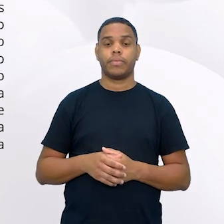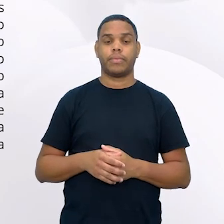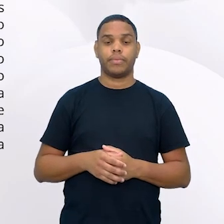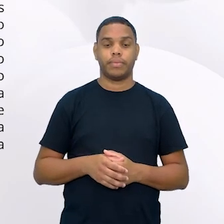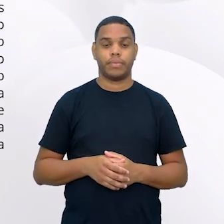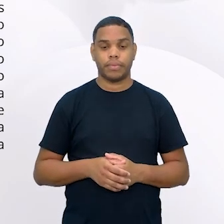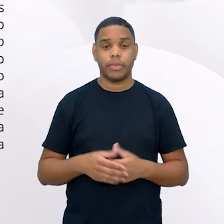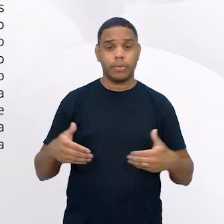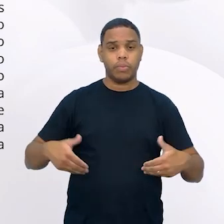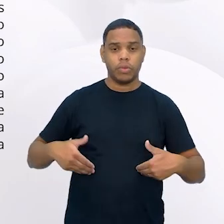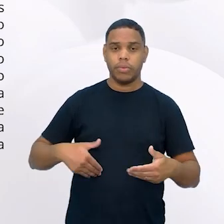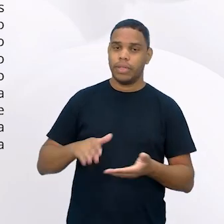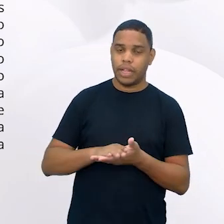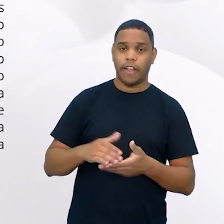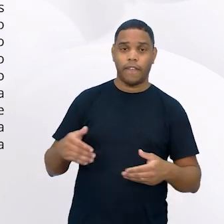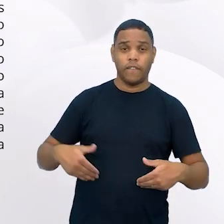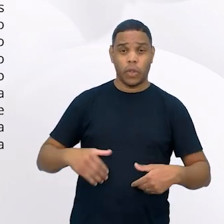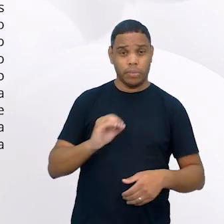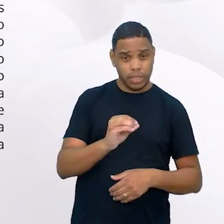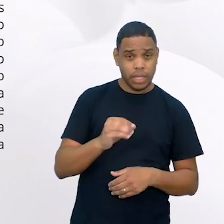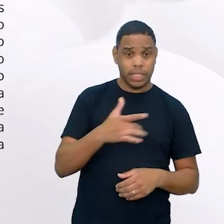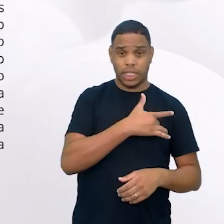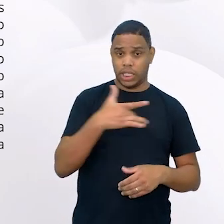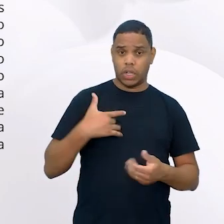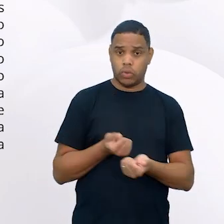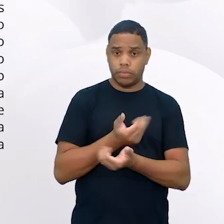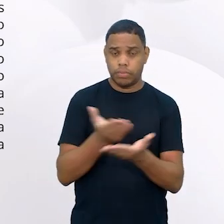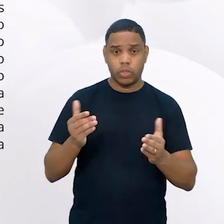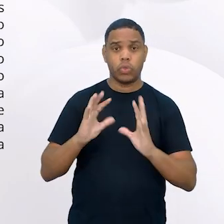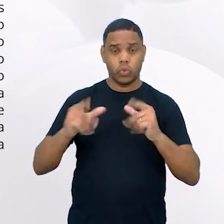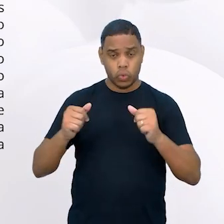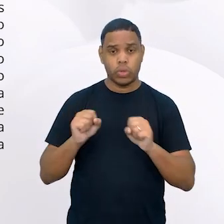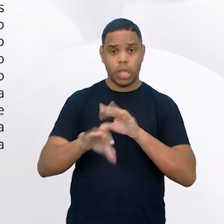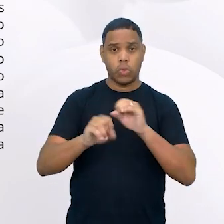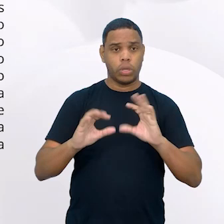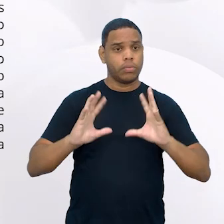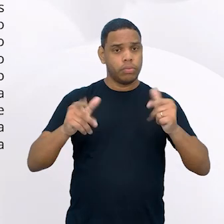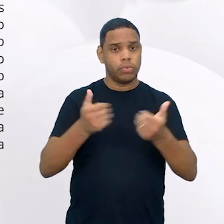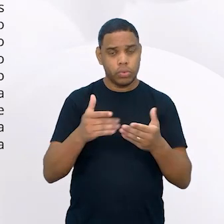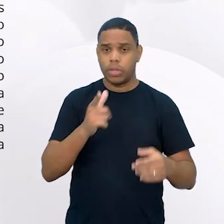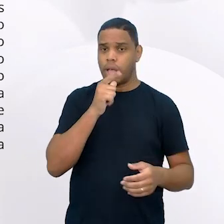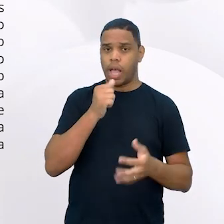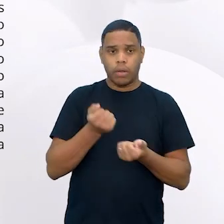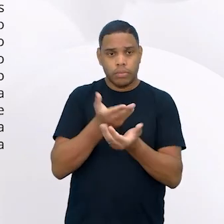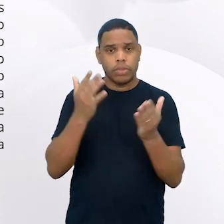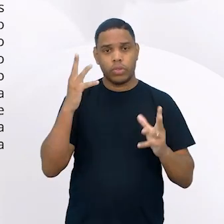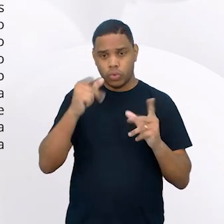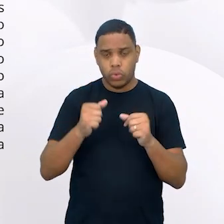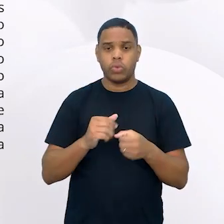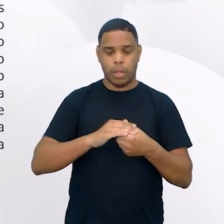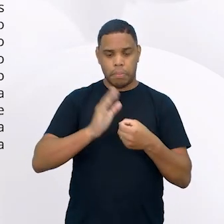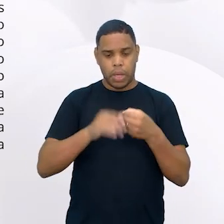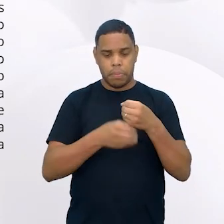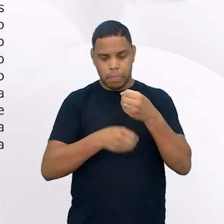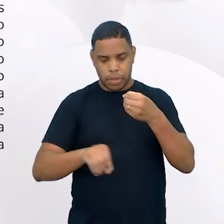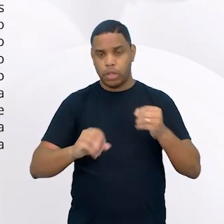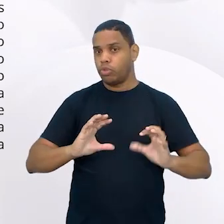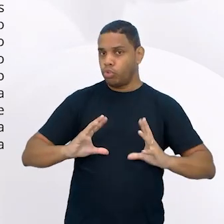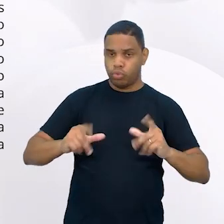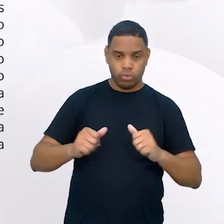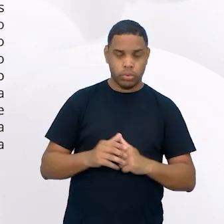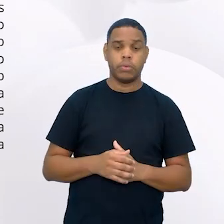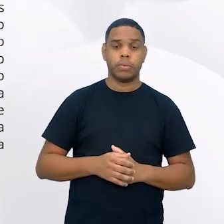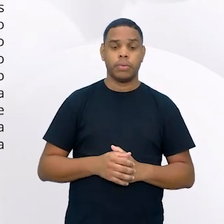não pobreza, fome zero, saúde para todos, educação para todos, água para todos, saneamento para todos,